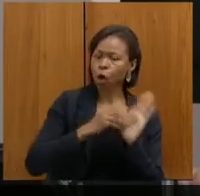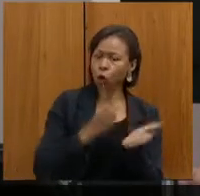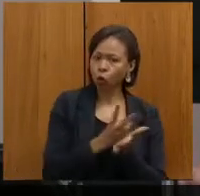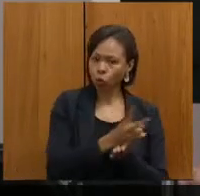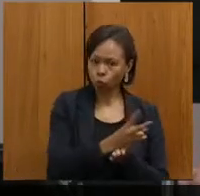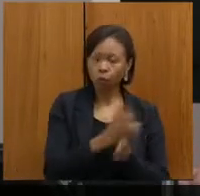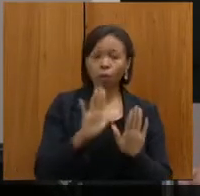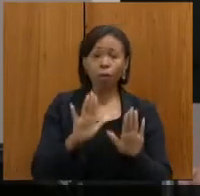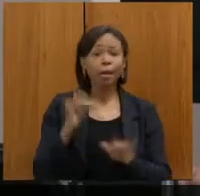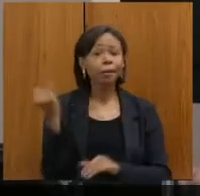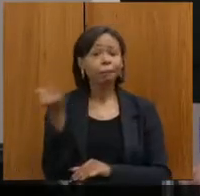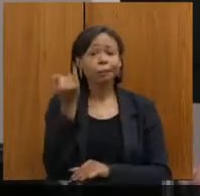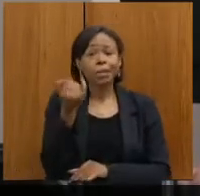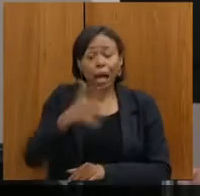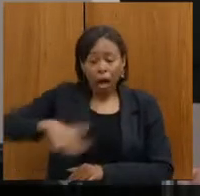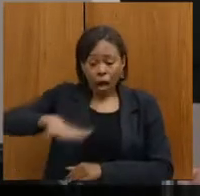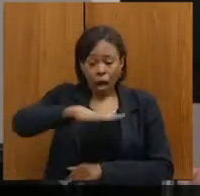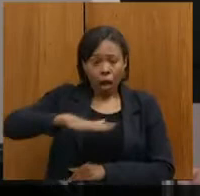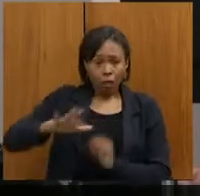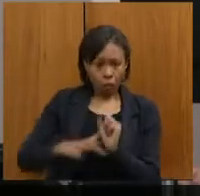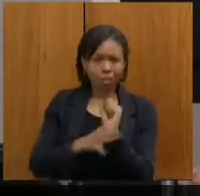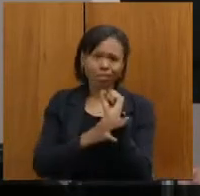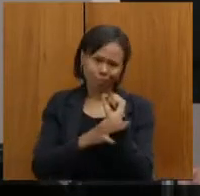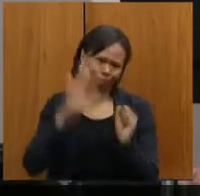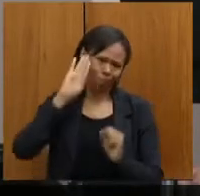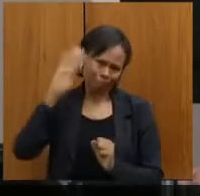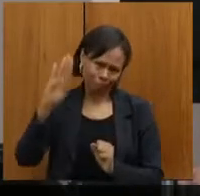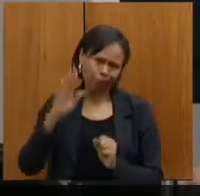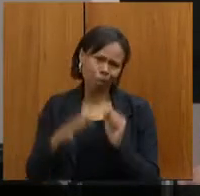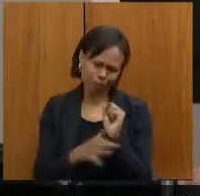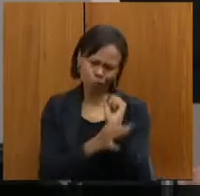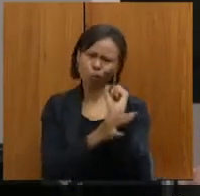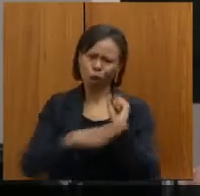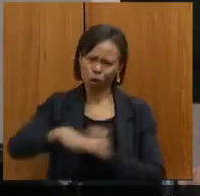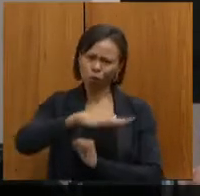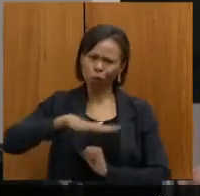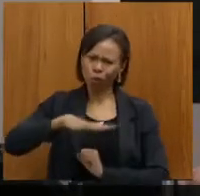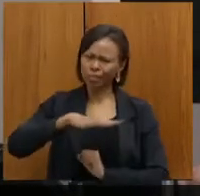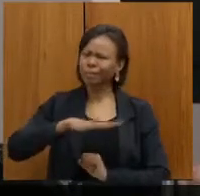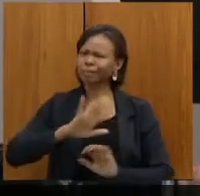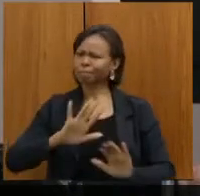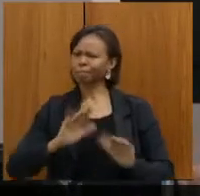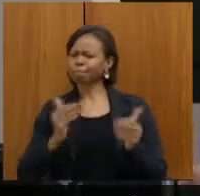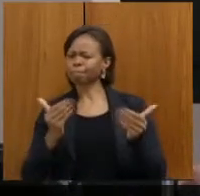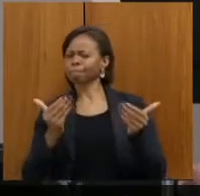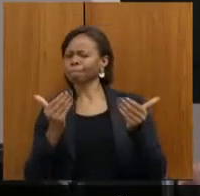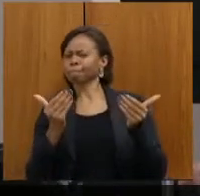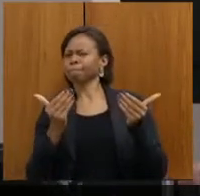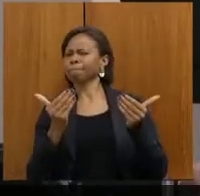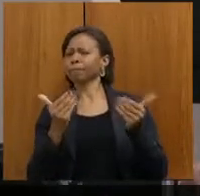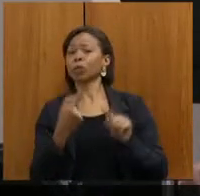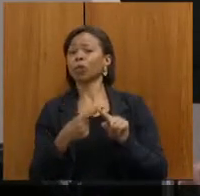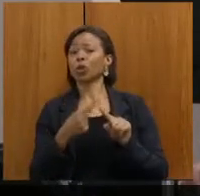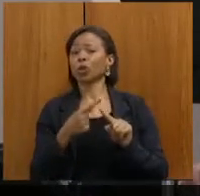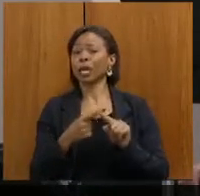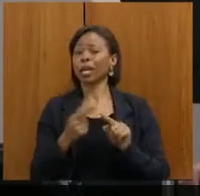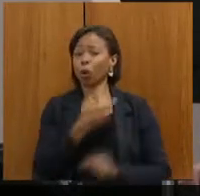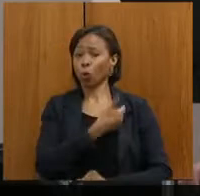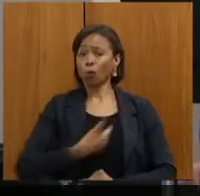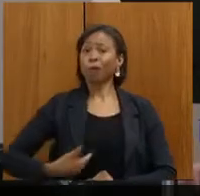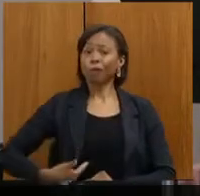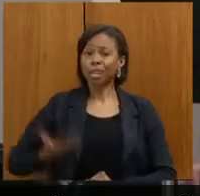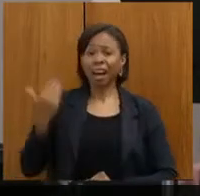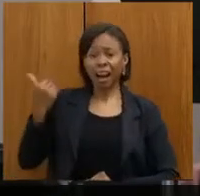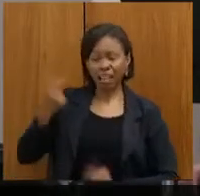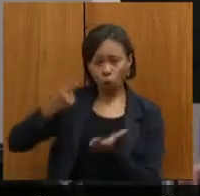relação à a segurança pública a é uma questão de desconfiança depois do fato do governo ter quebrado